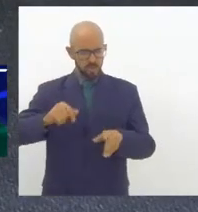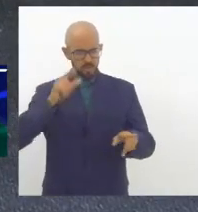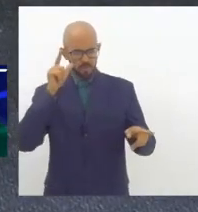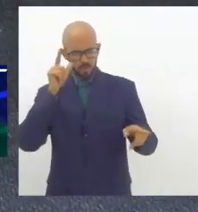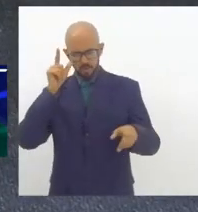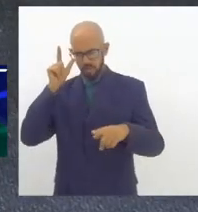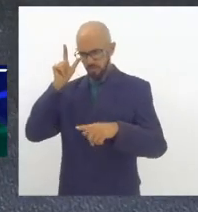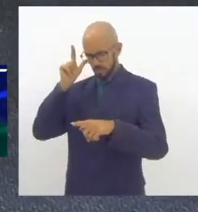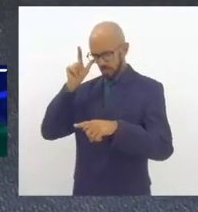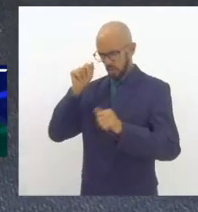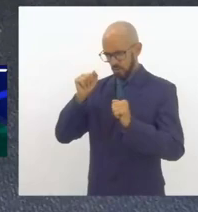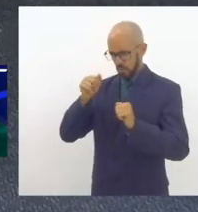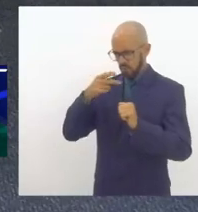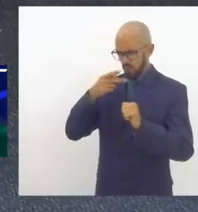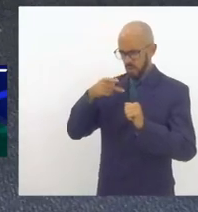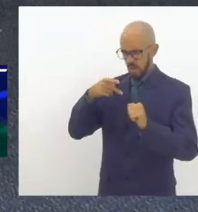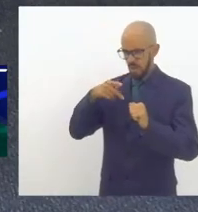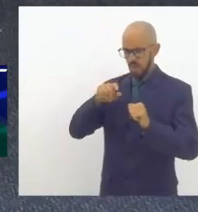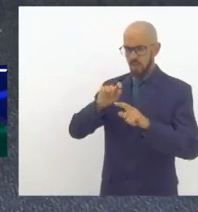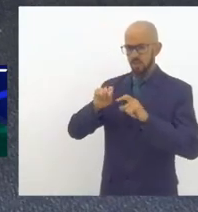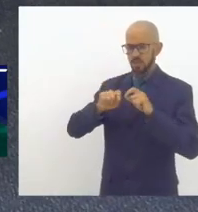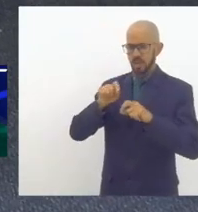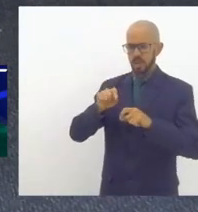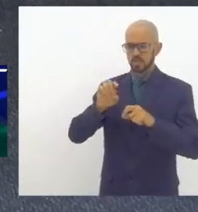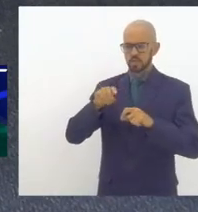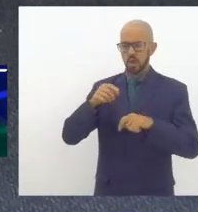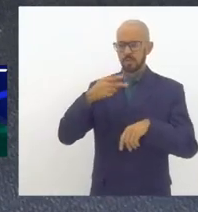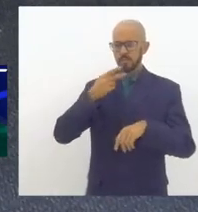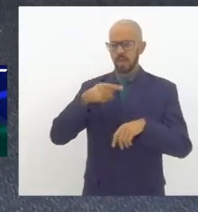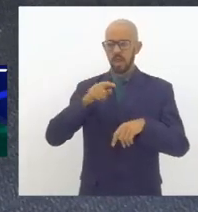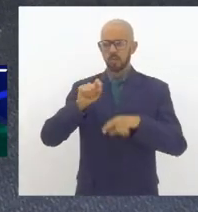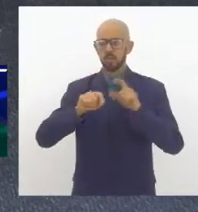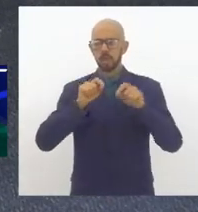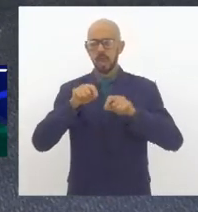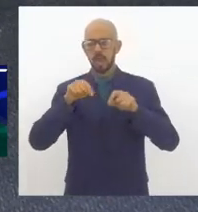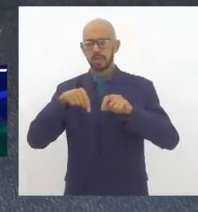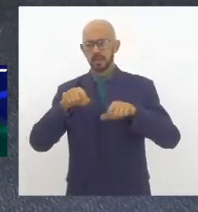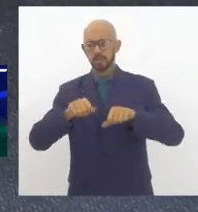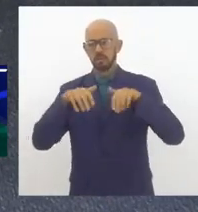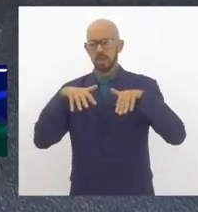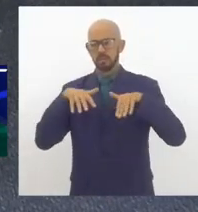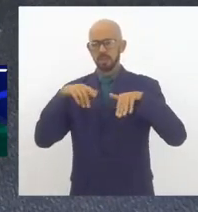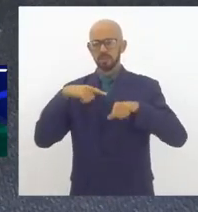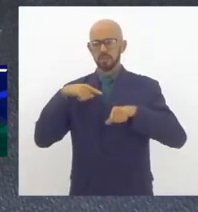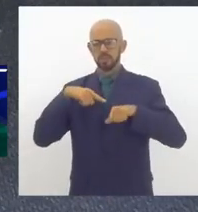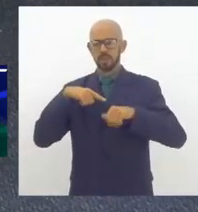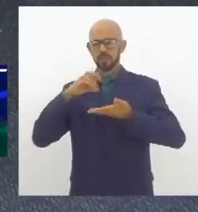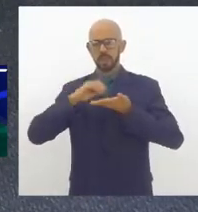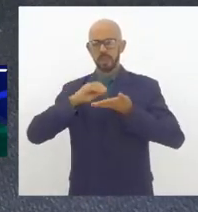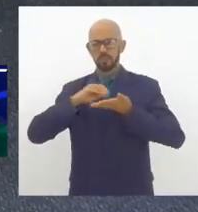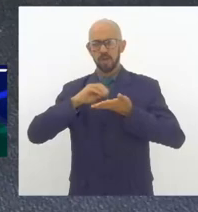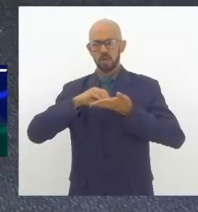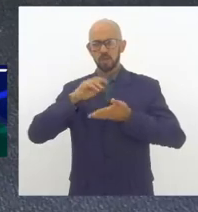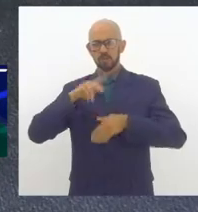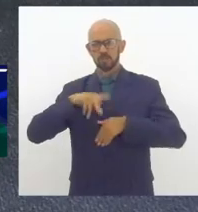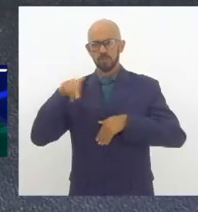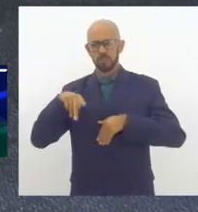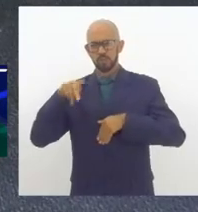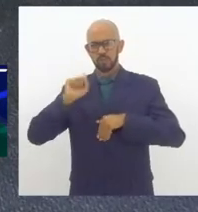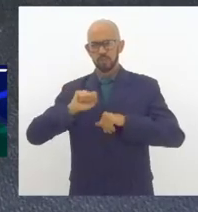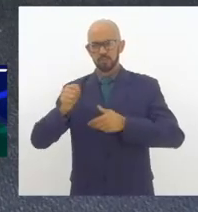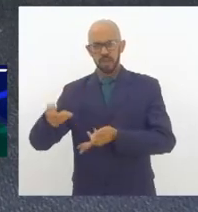reafirmar aqui um Parlamento um número muito grande que nós temos de falta de professores